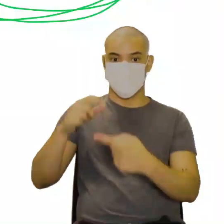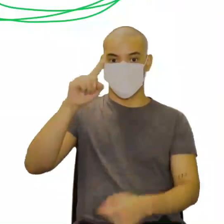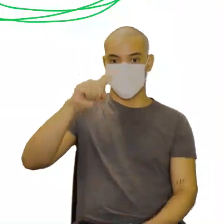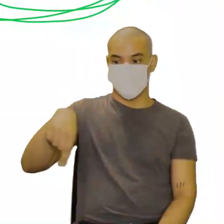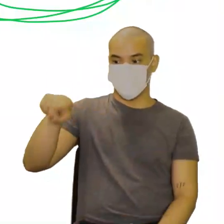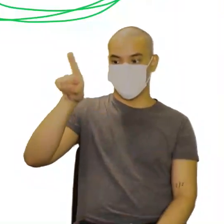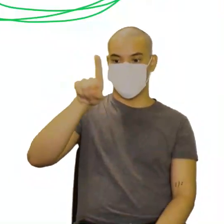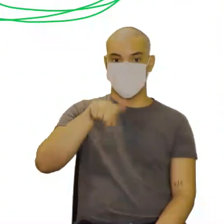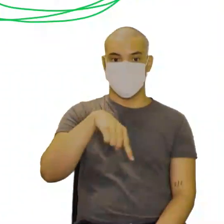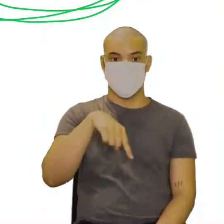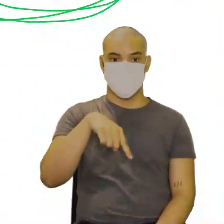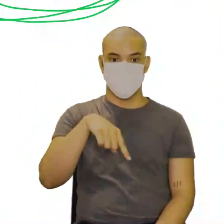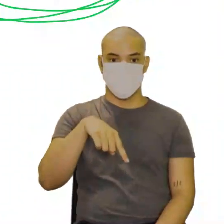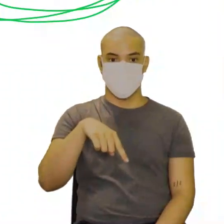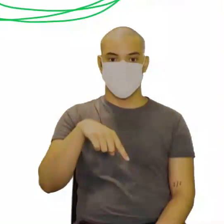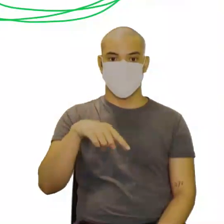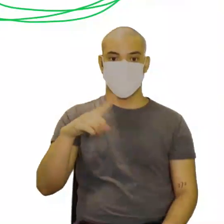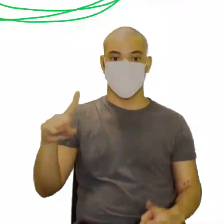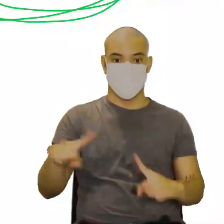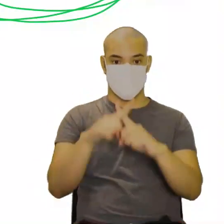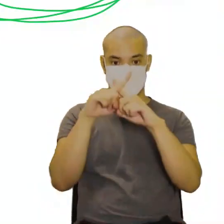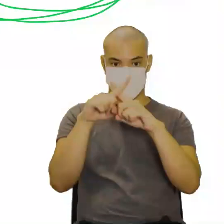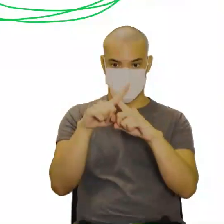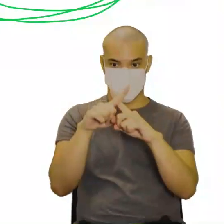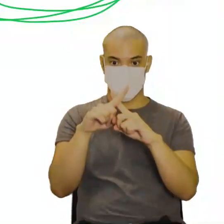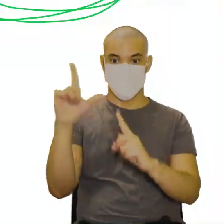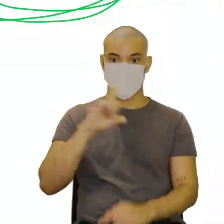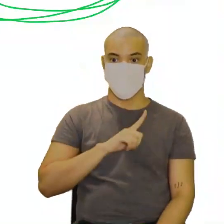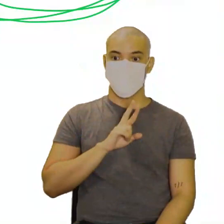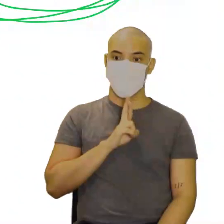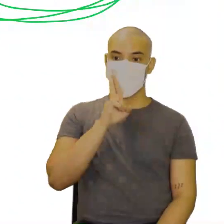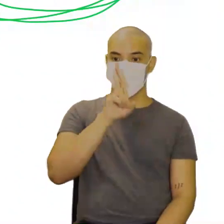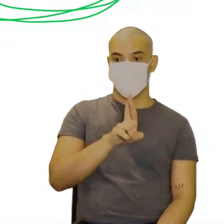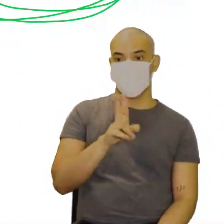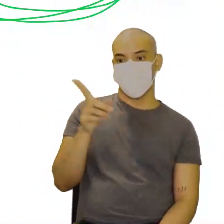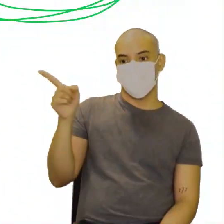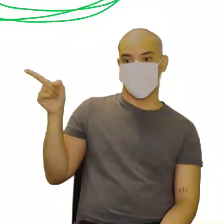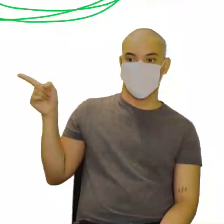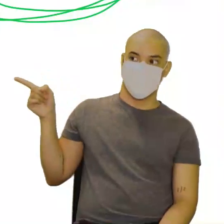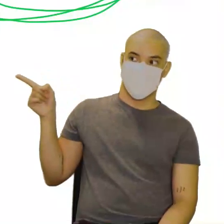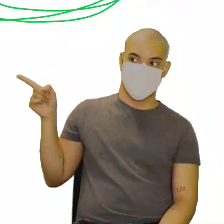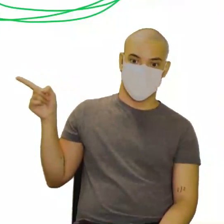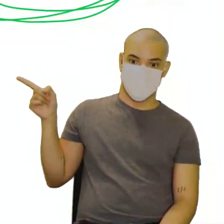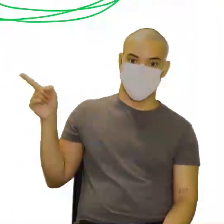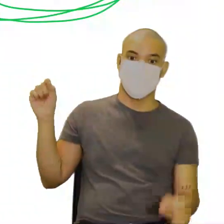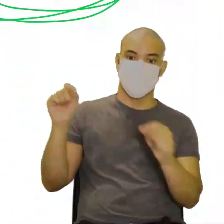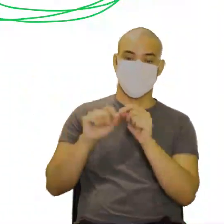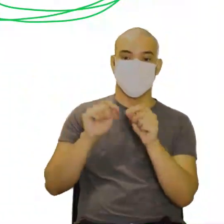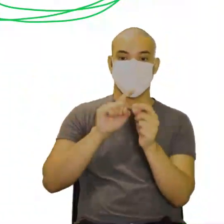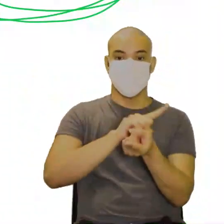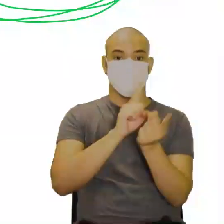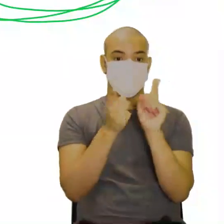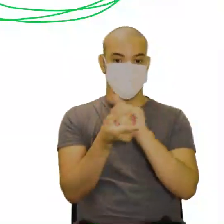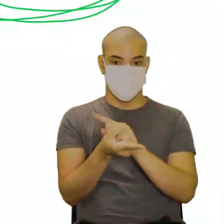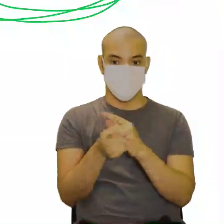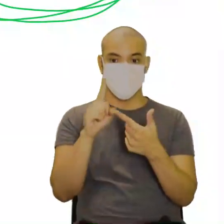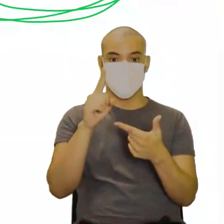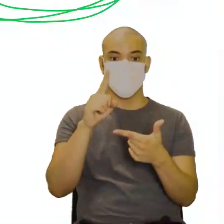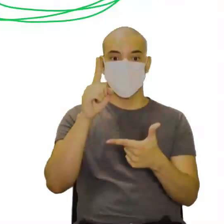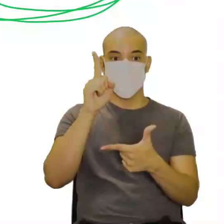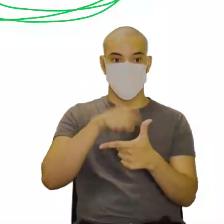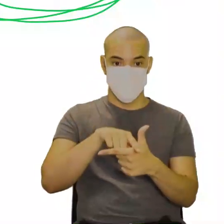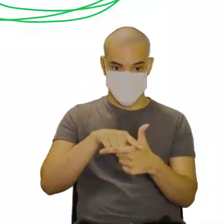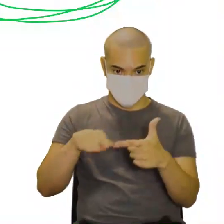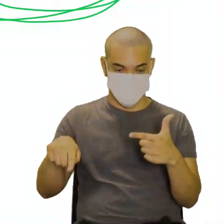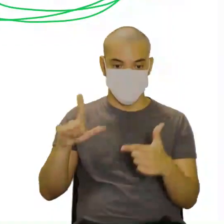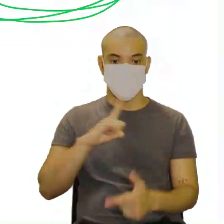multiplicar em x. E eu vou obter isso daqui, né? Tá aí, você faz o inverso. Dividiu ali.